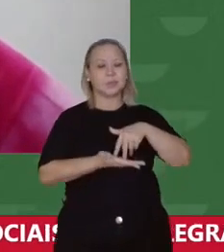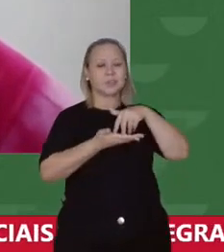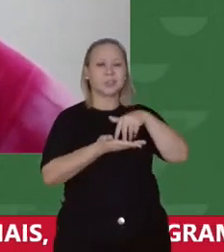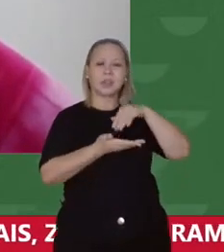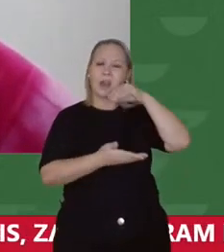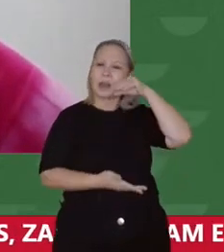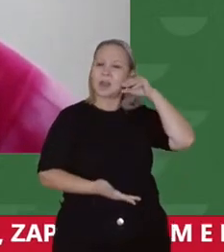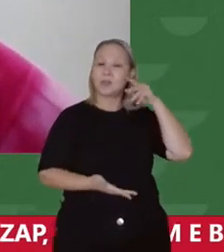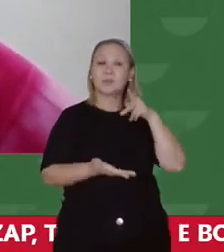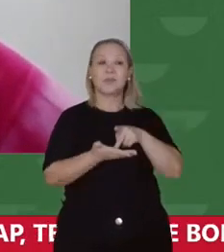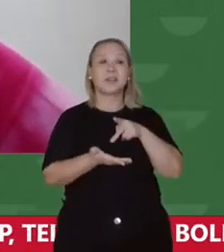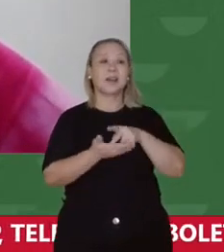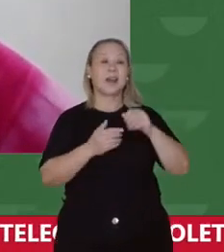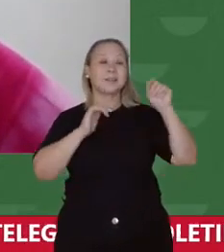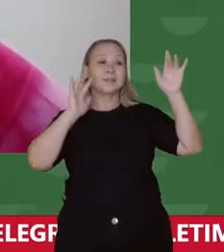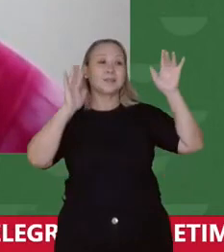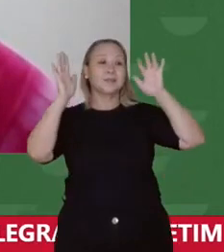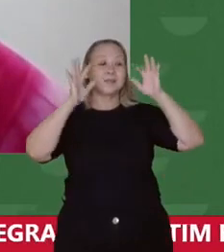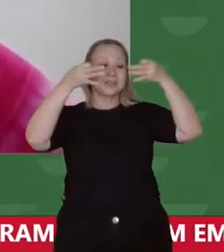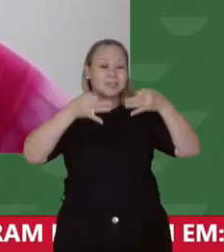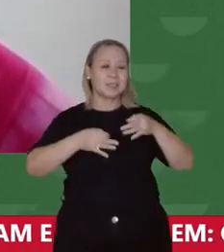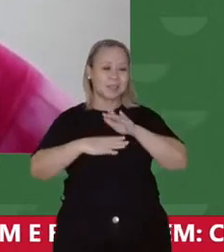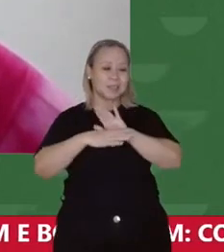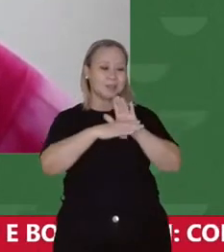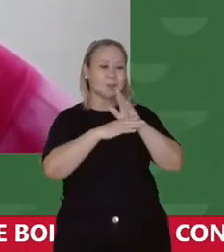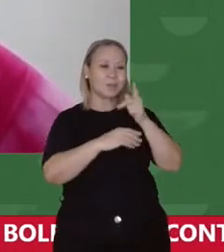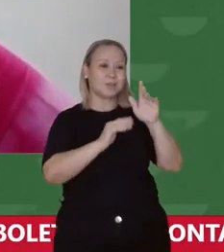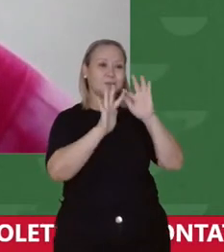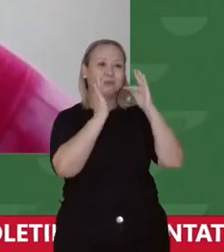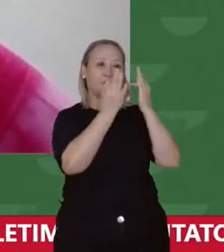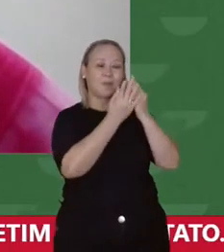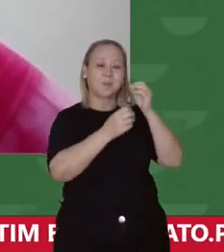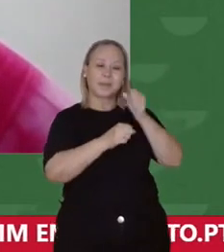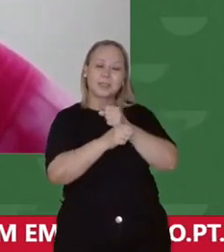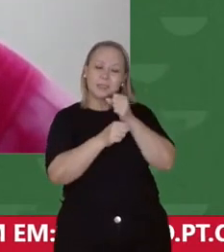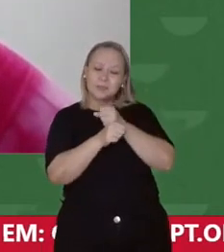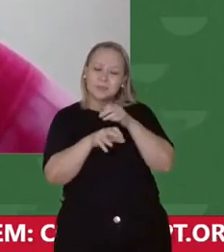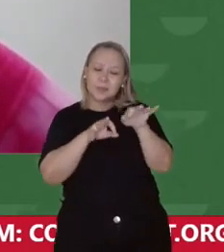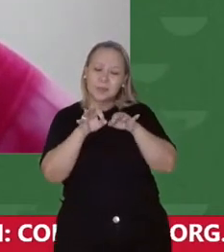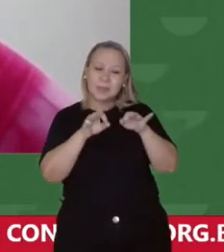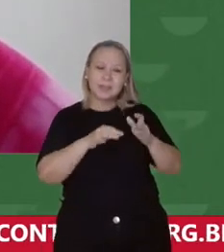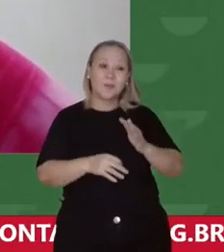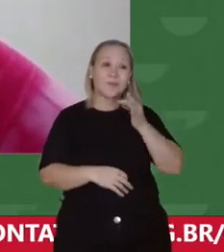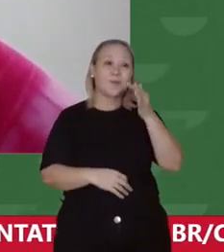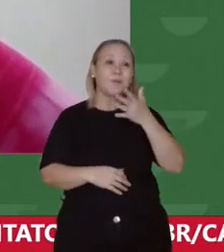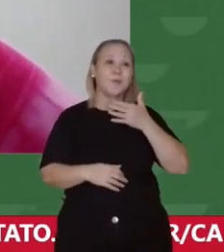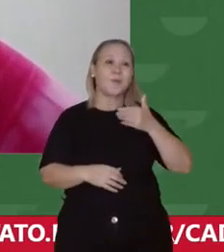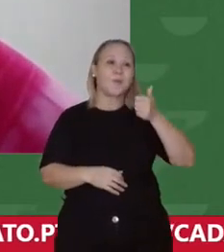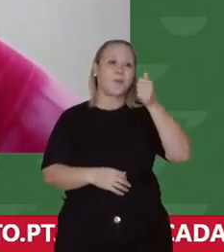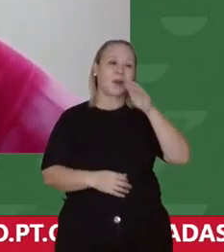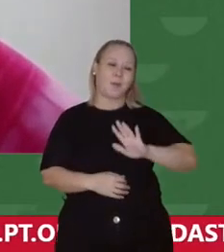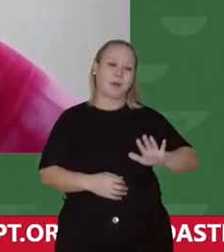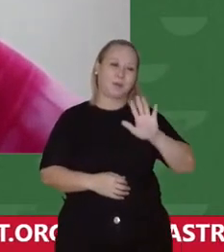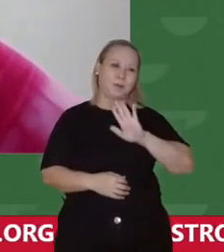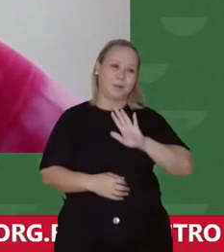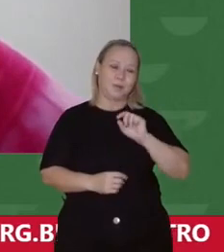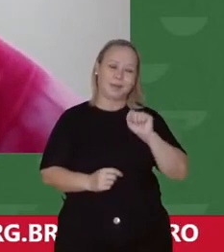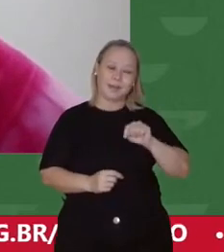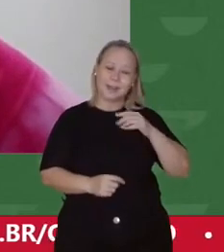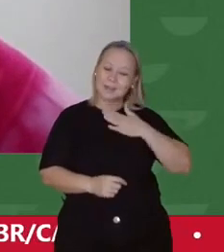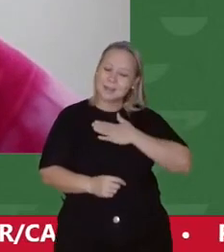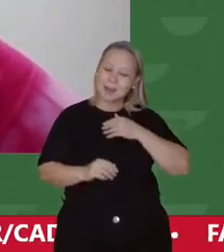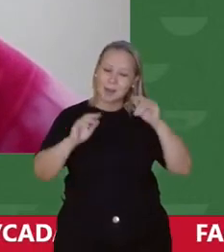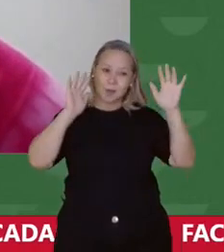a realização dos seus sonhos e a certeza de estar ajudando a sua família e estar construindo um futuro melhor para todo mundo. Esse é o meu